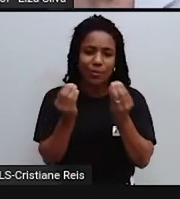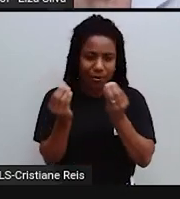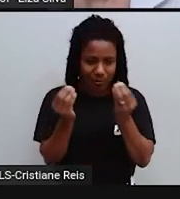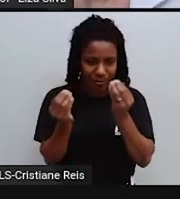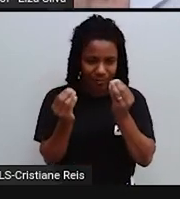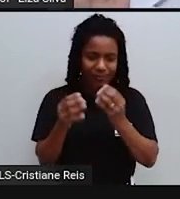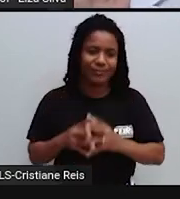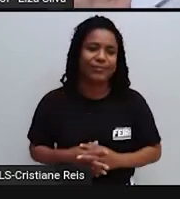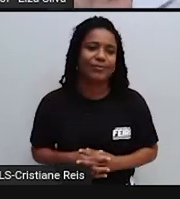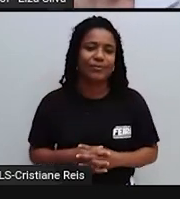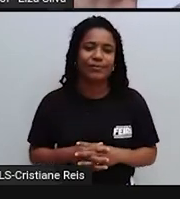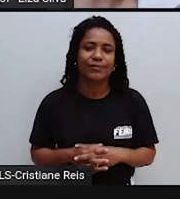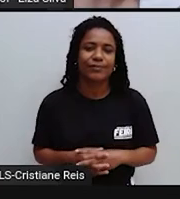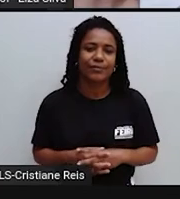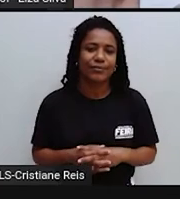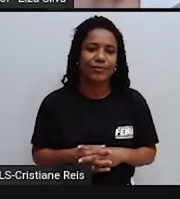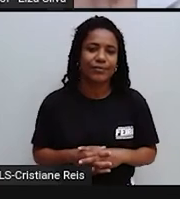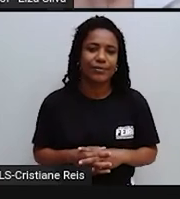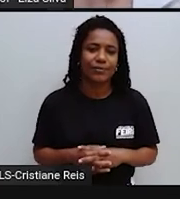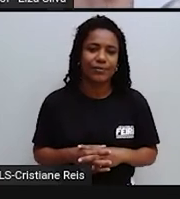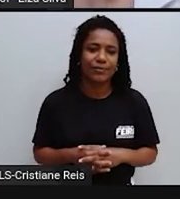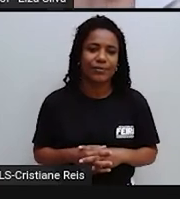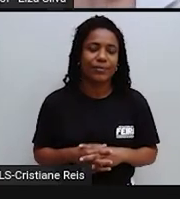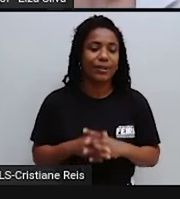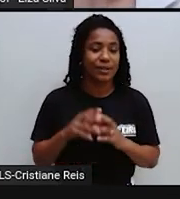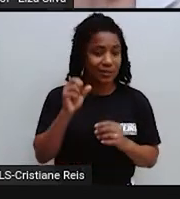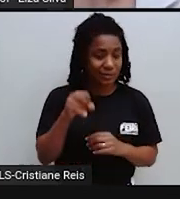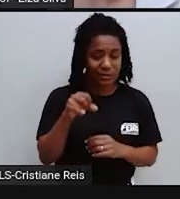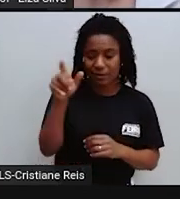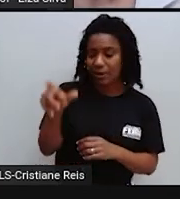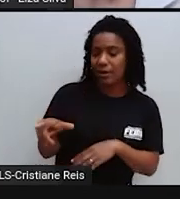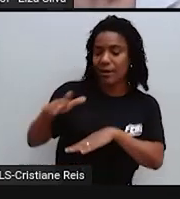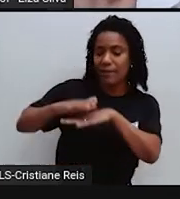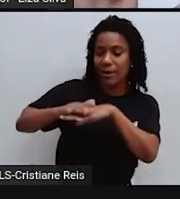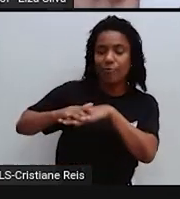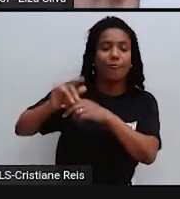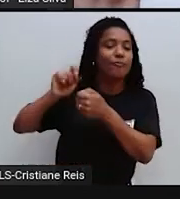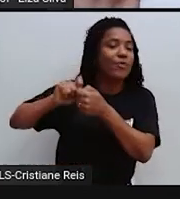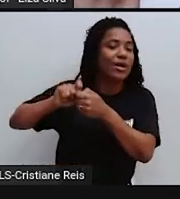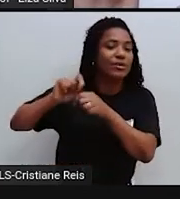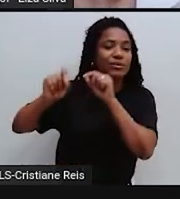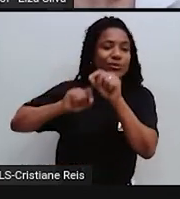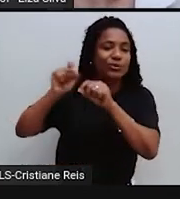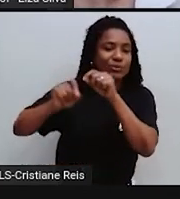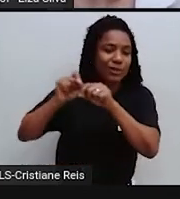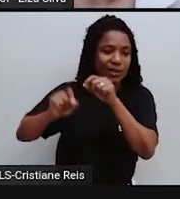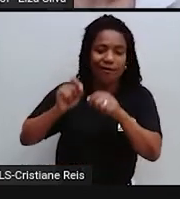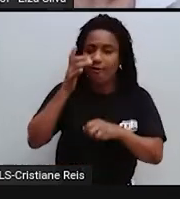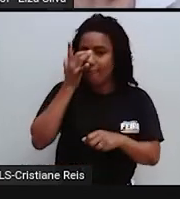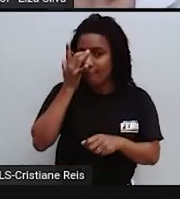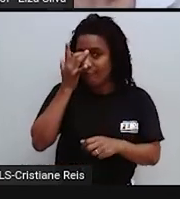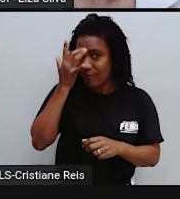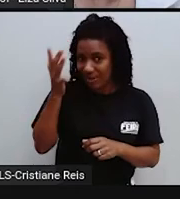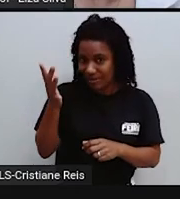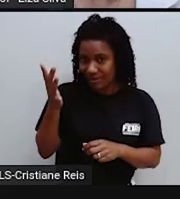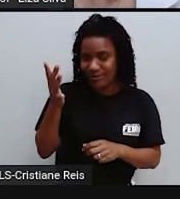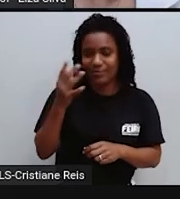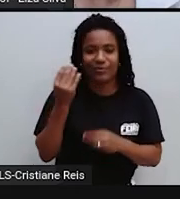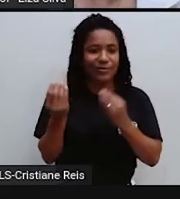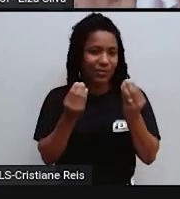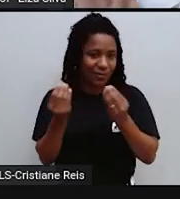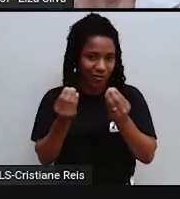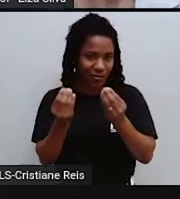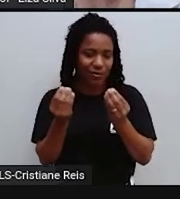coisa, perguntar sobre a ação que o sujeito está praticando, fácil, fácil, fácil. Apenas a gente